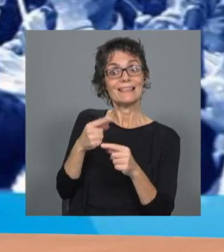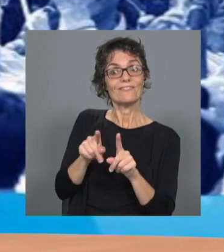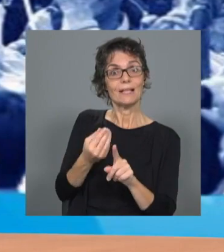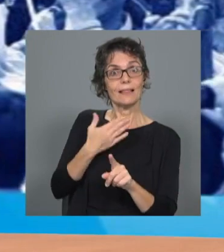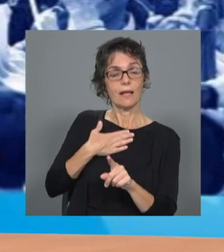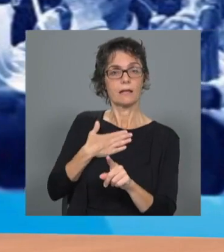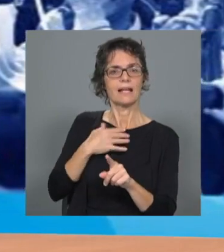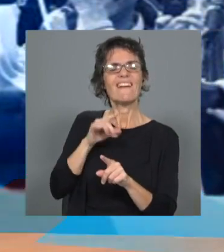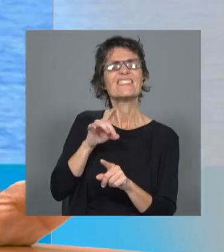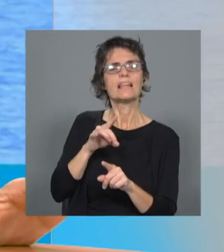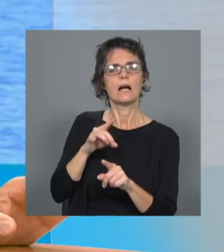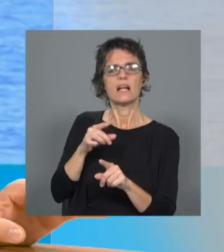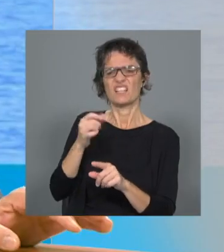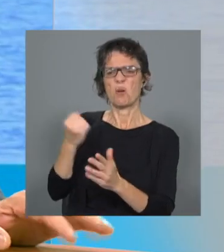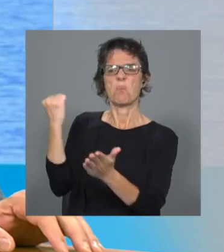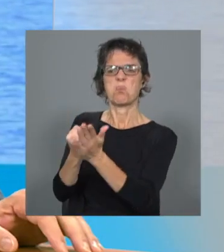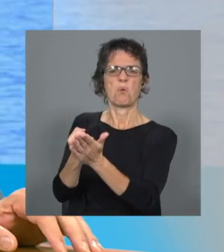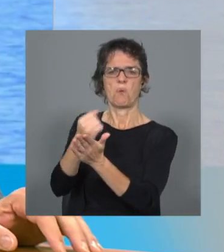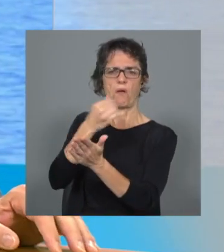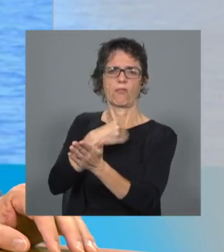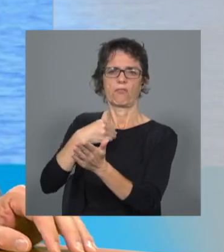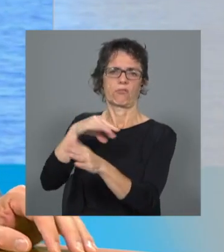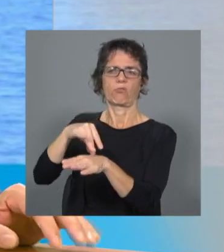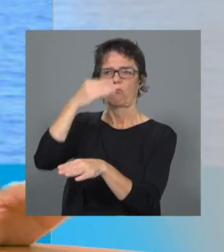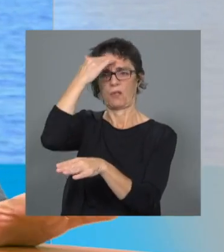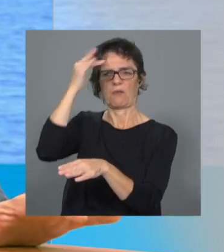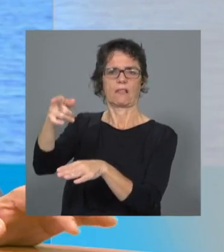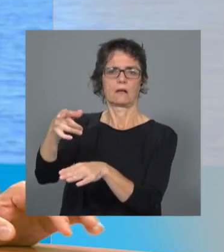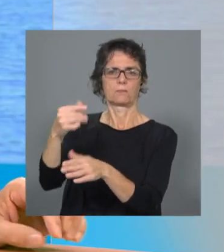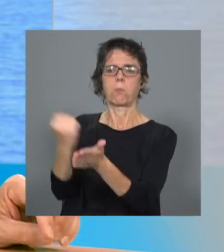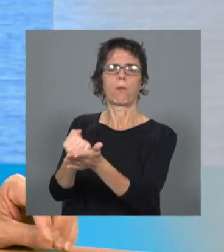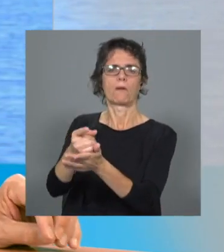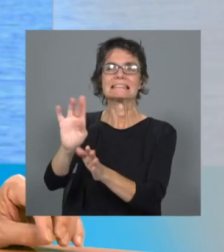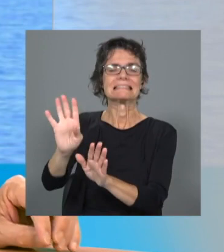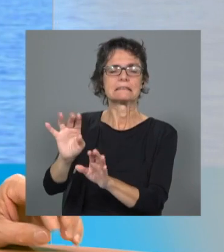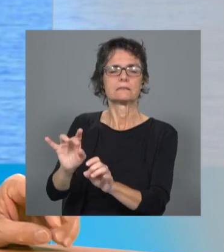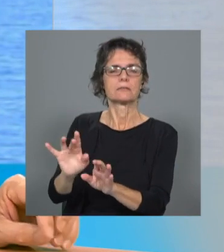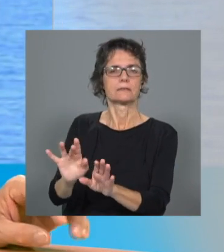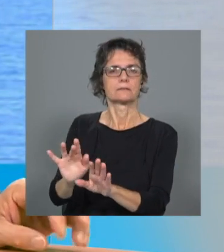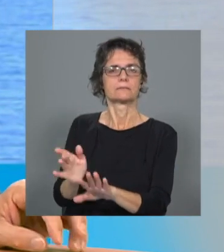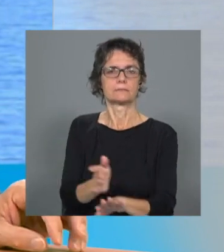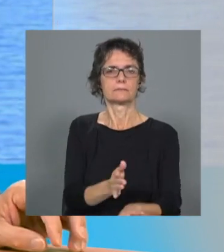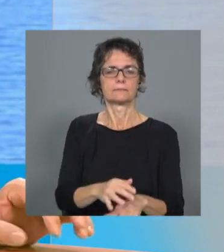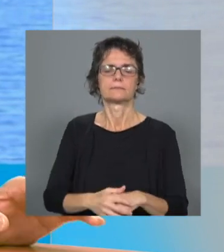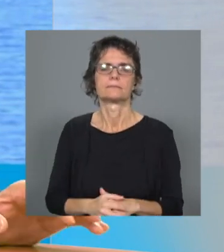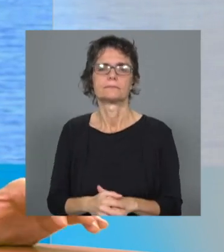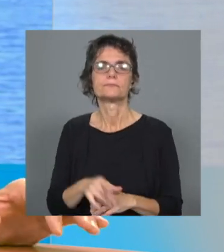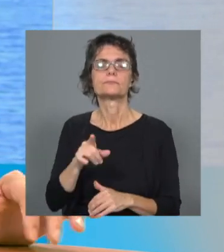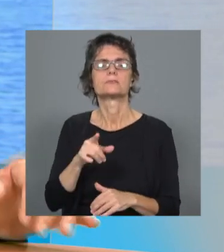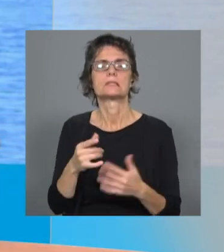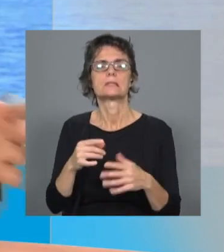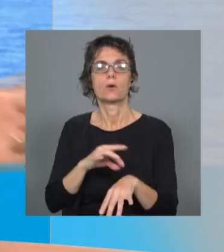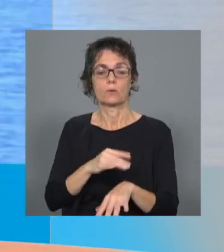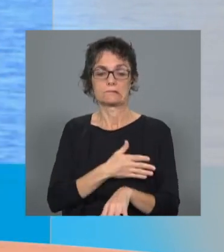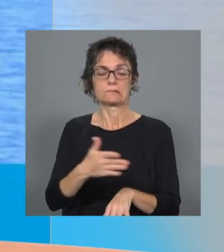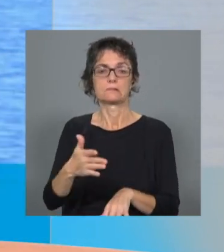doença mental. E essa é uma temática que interessa atender de forma mais premente por causa da pandemia, dos confinamentos,